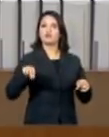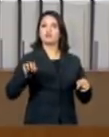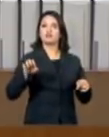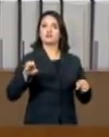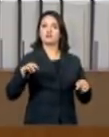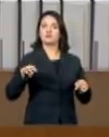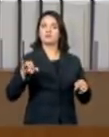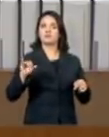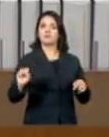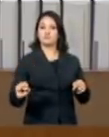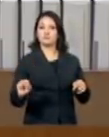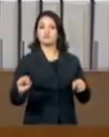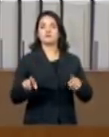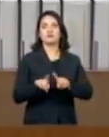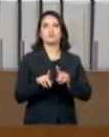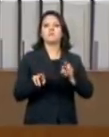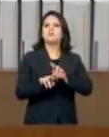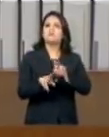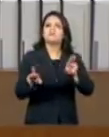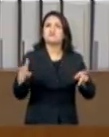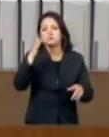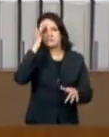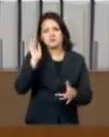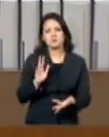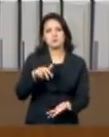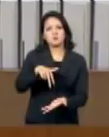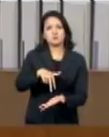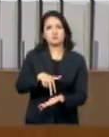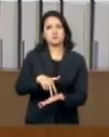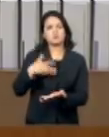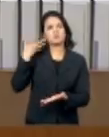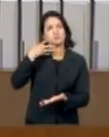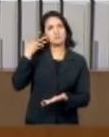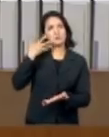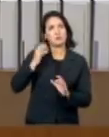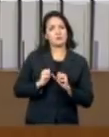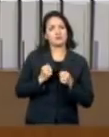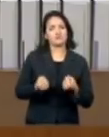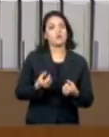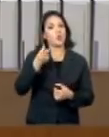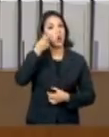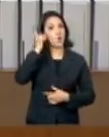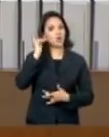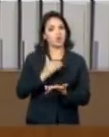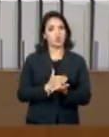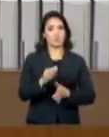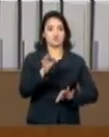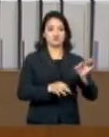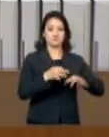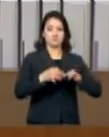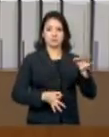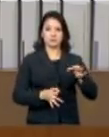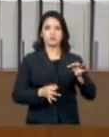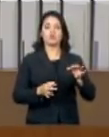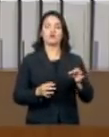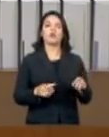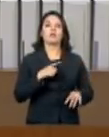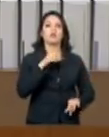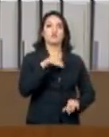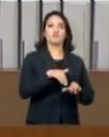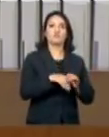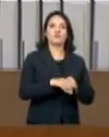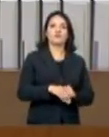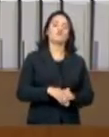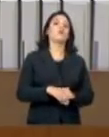vários amigos se cure julgamento iniciado ontem após os votos dos ministros dias koff presidente